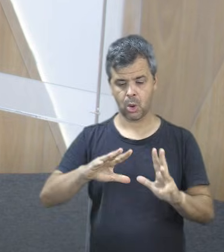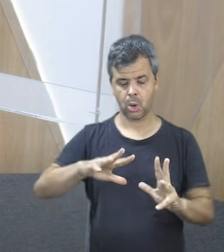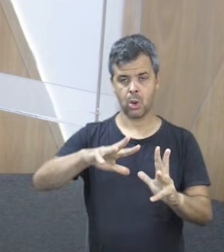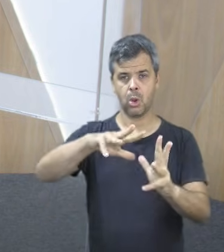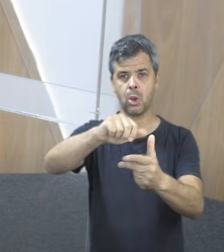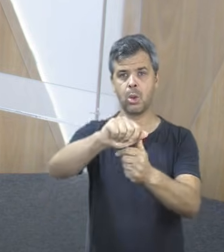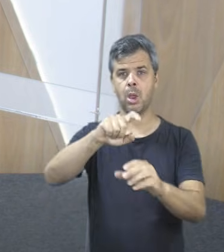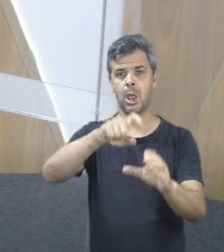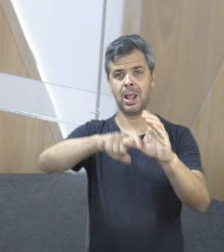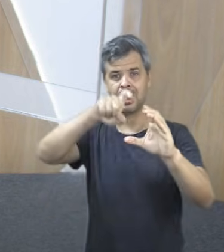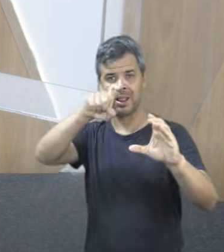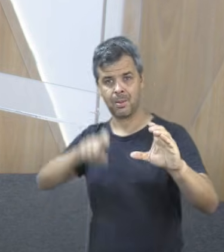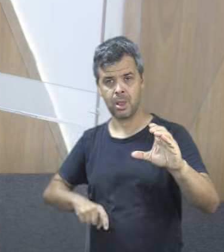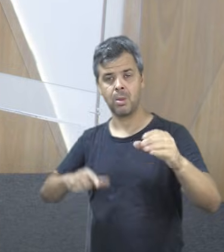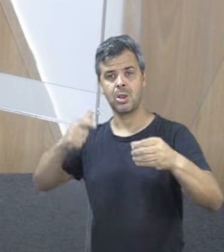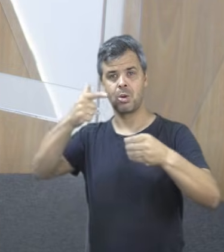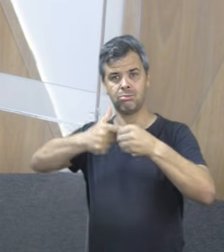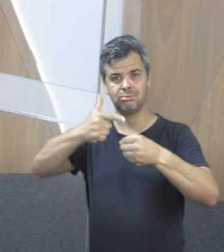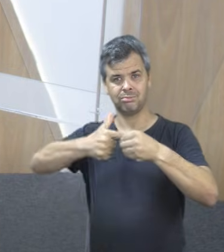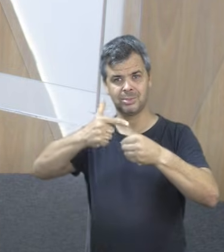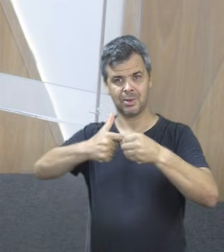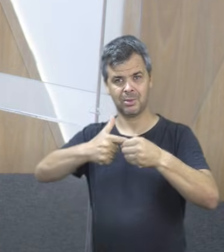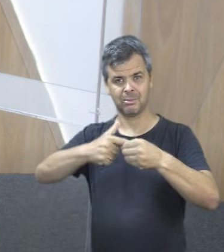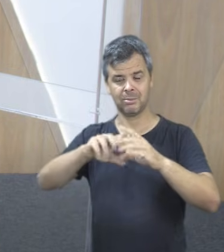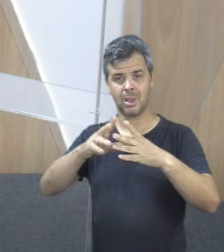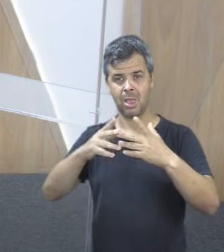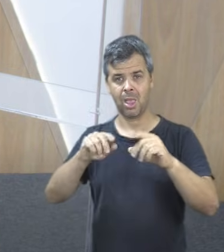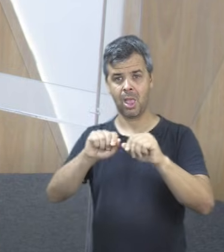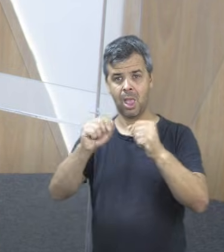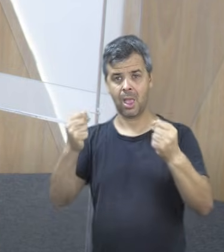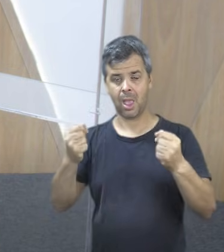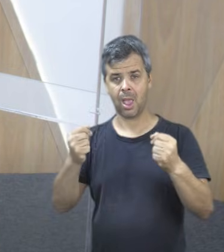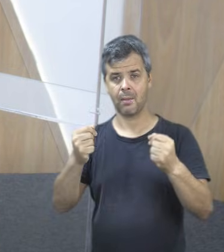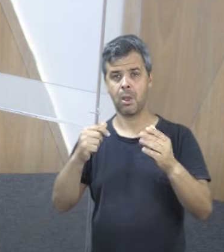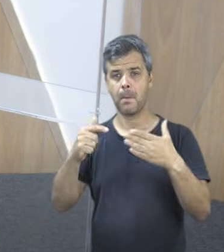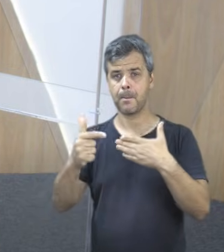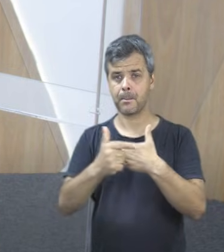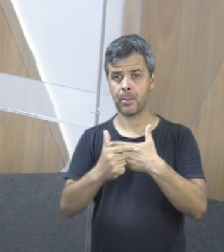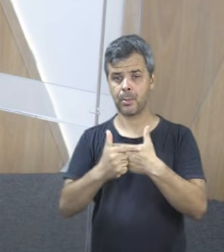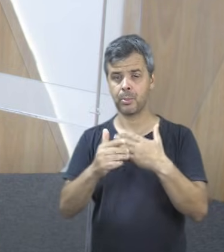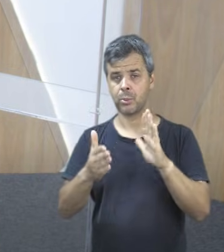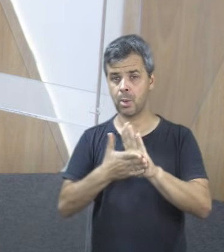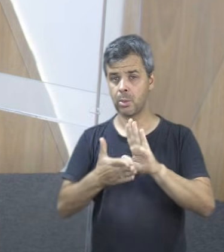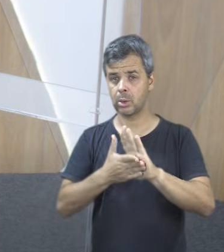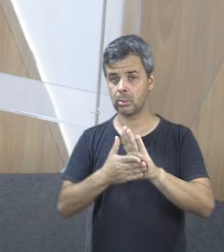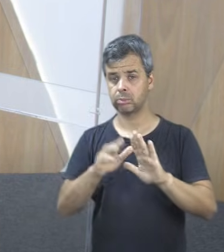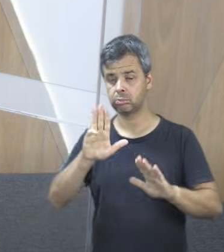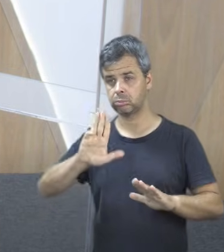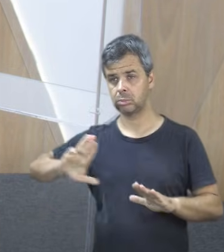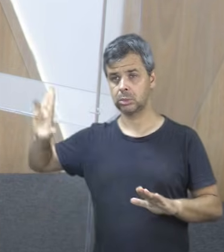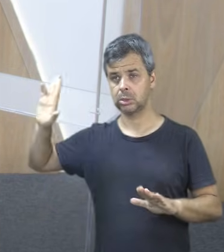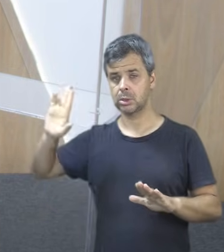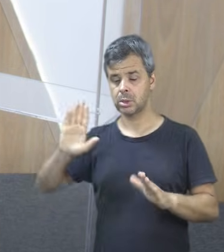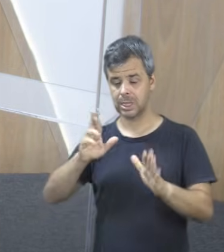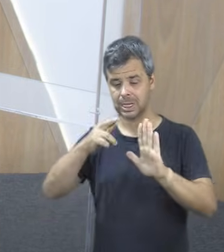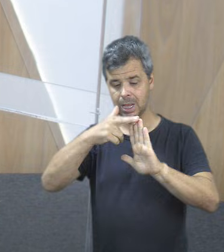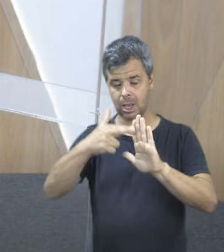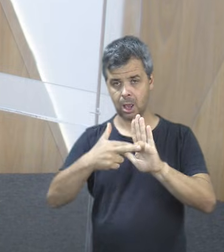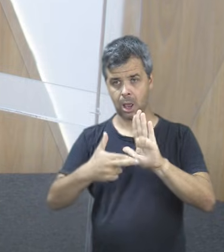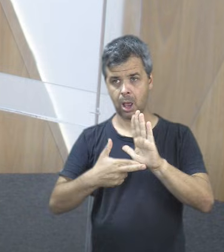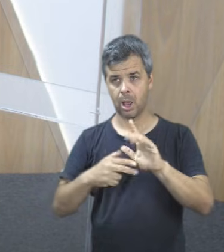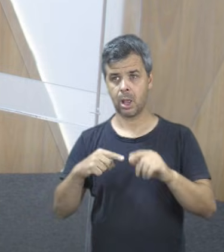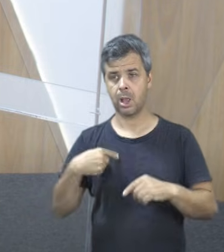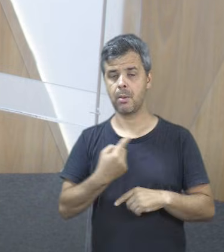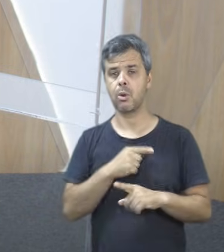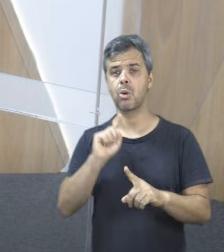a dependência de combustíveis fósseis. A iniciativa, que foi proposta do presidente Lula, estabelece diretrizes para a